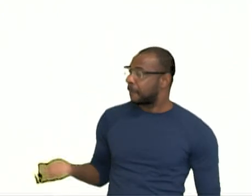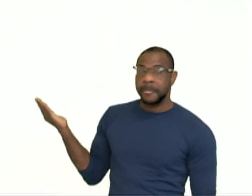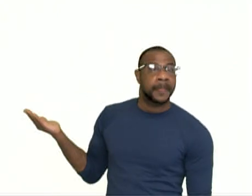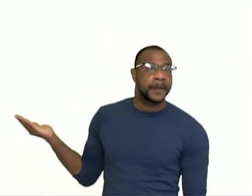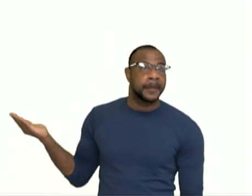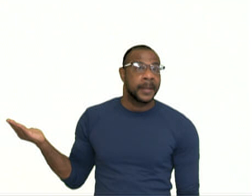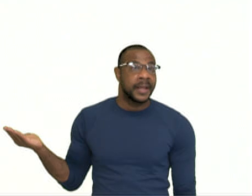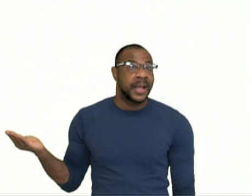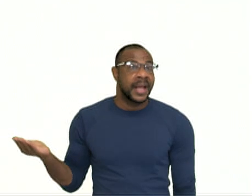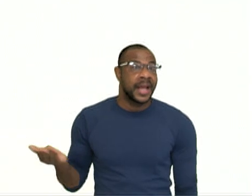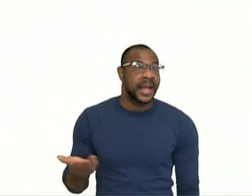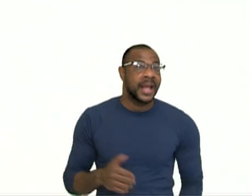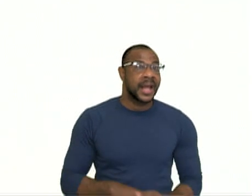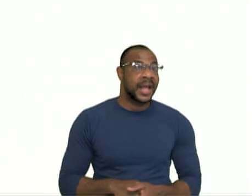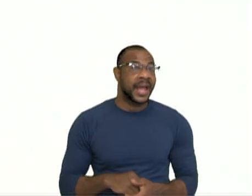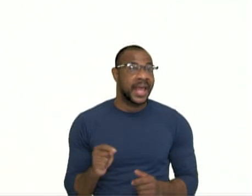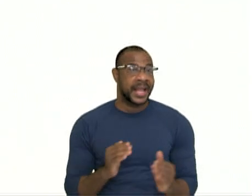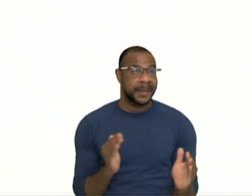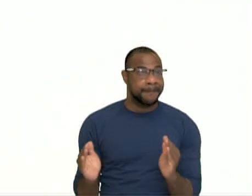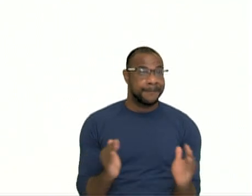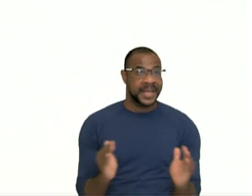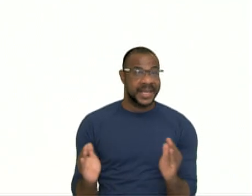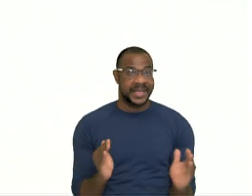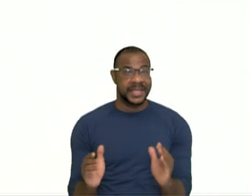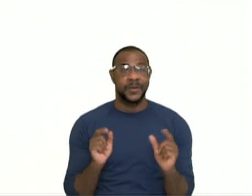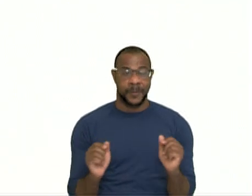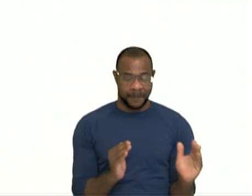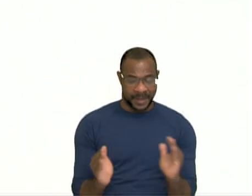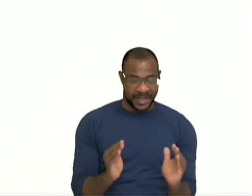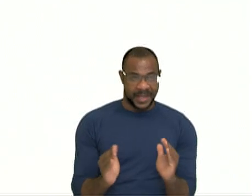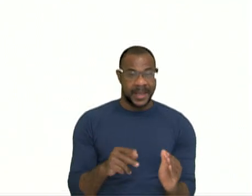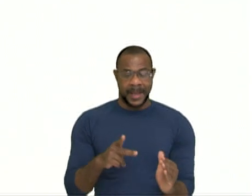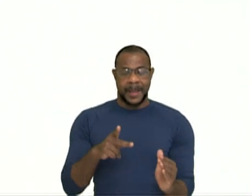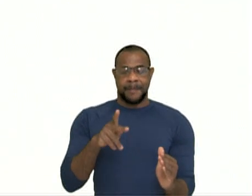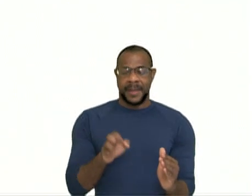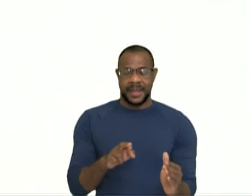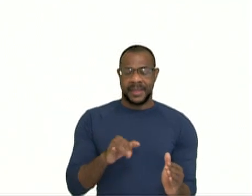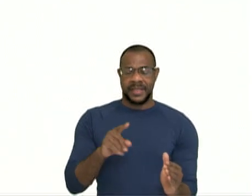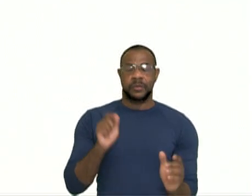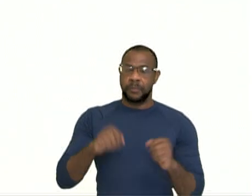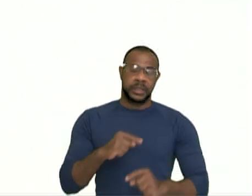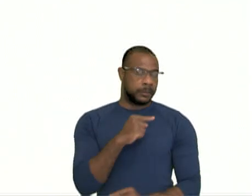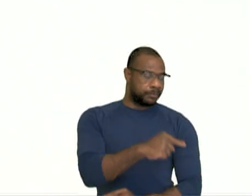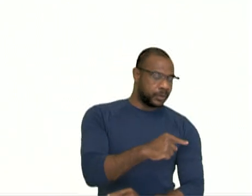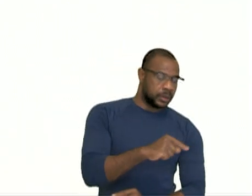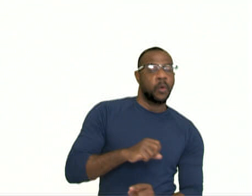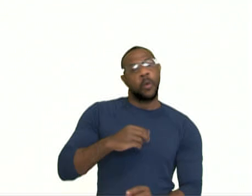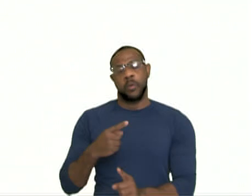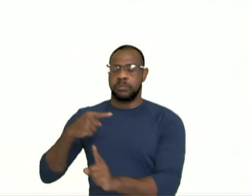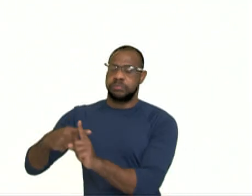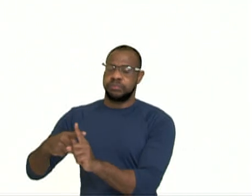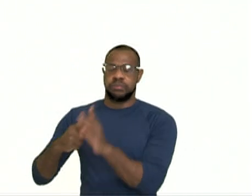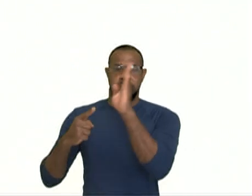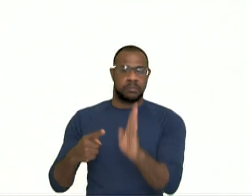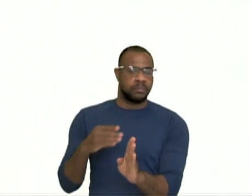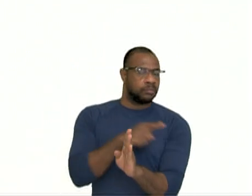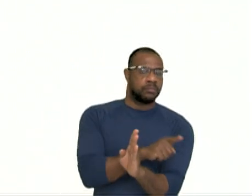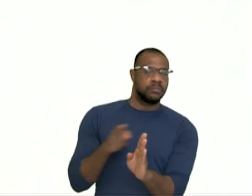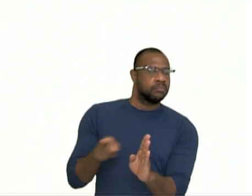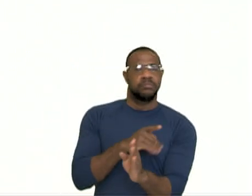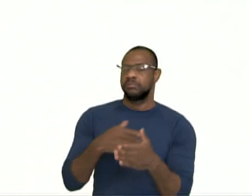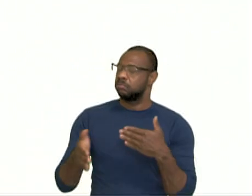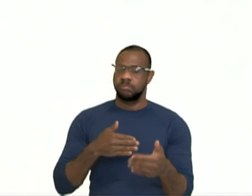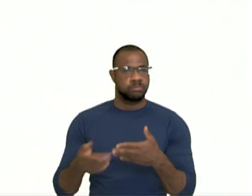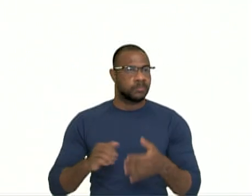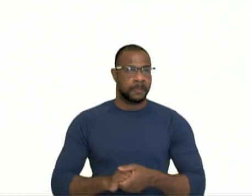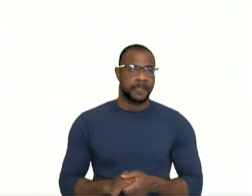que esse período ele pode ser tanto para o positivo quanto para o negativo.